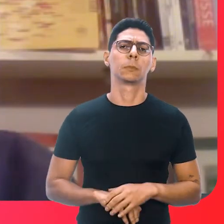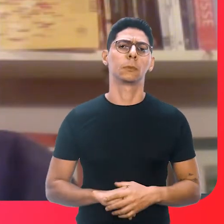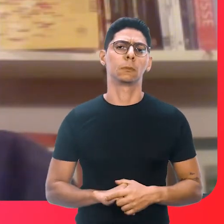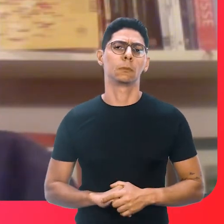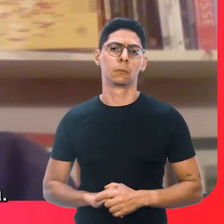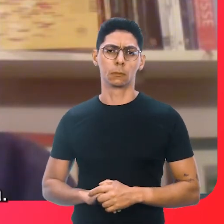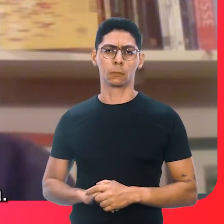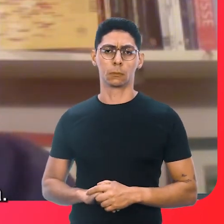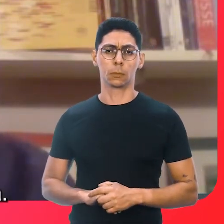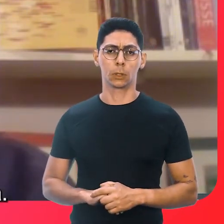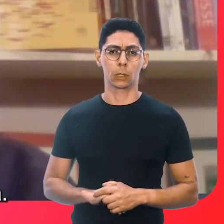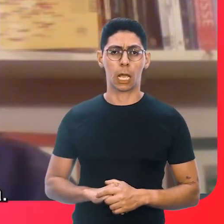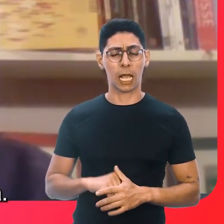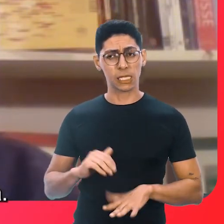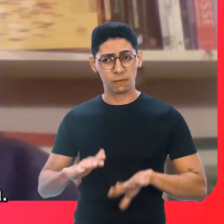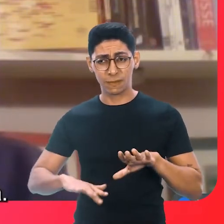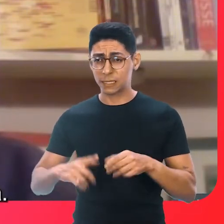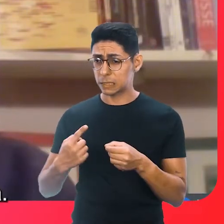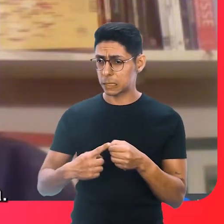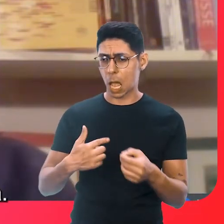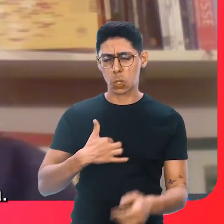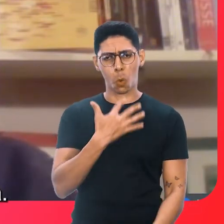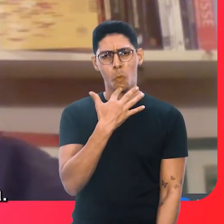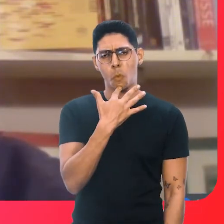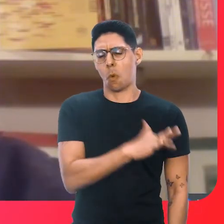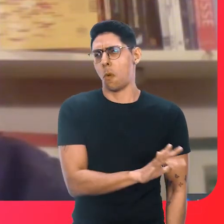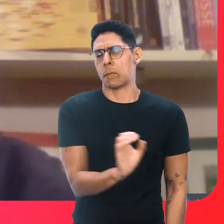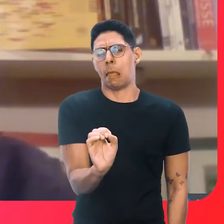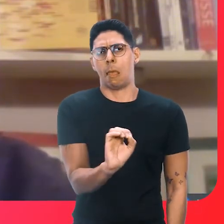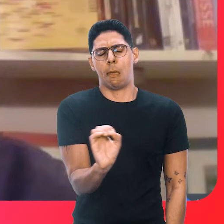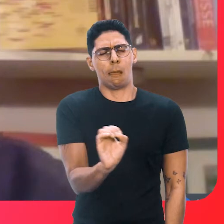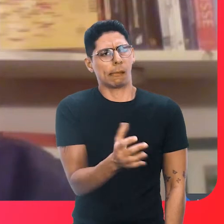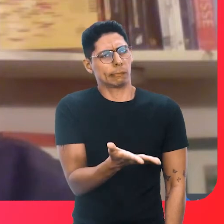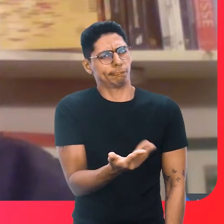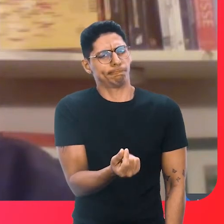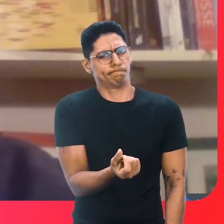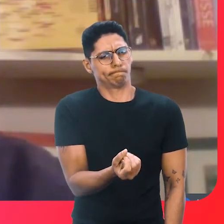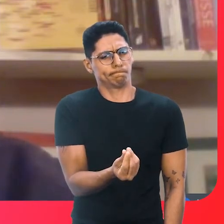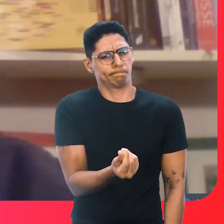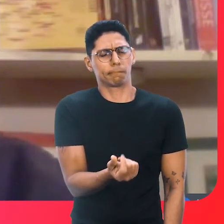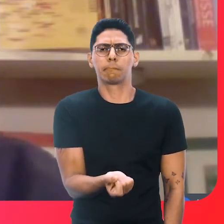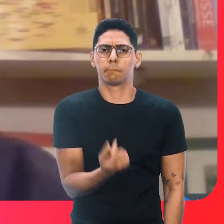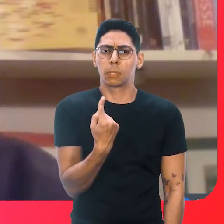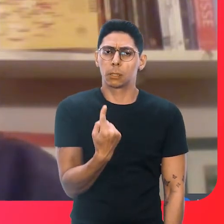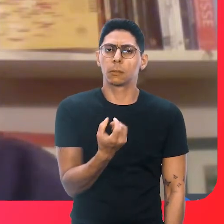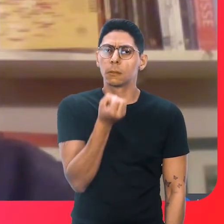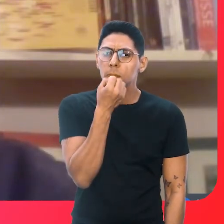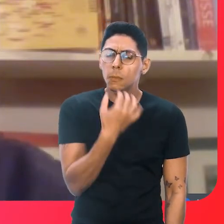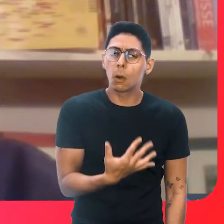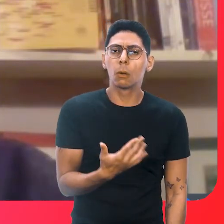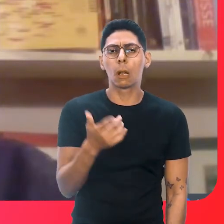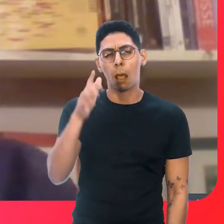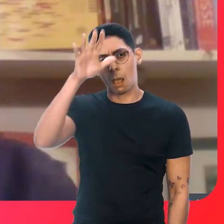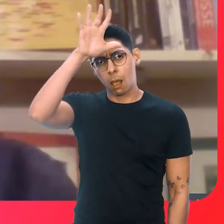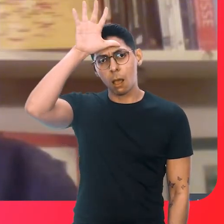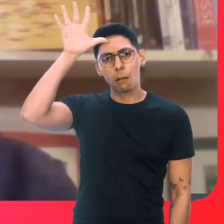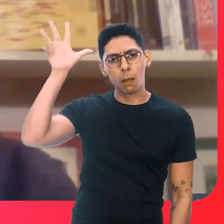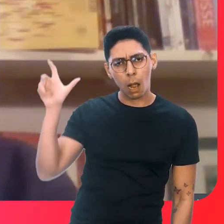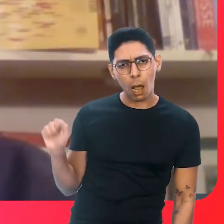de cidades que eu nunca tinha ouvido falar na vida, sabe? Então era muito interessante mesmo, da África, né? Dos